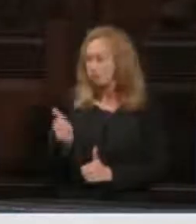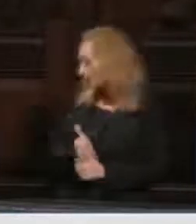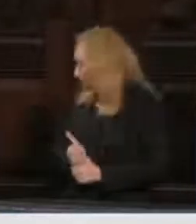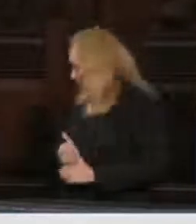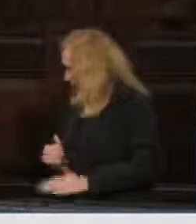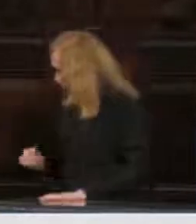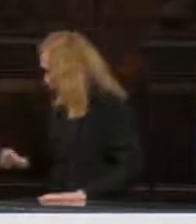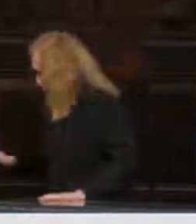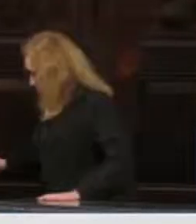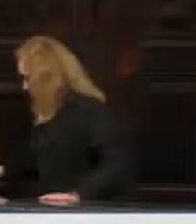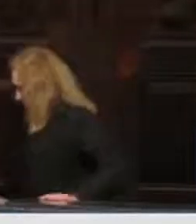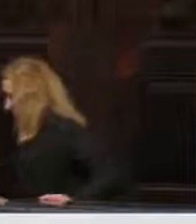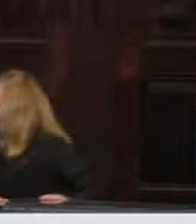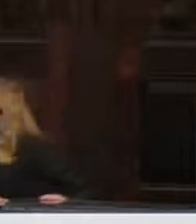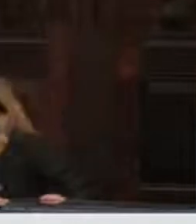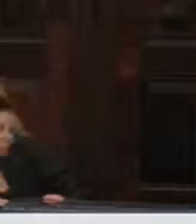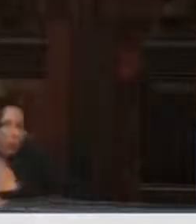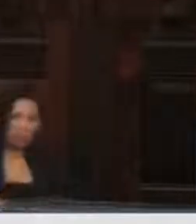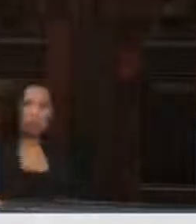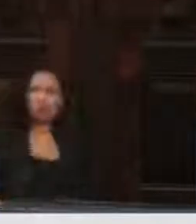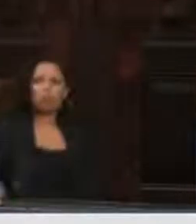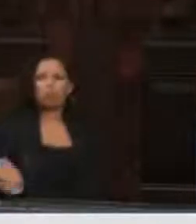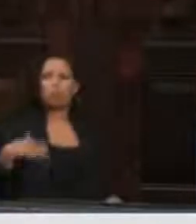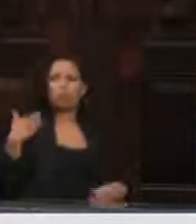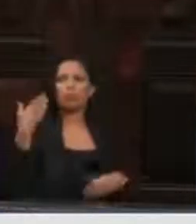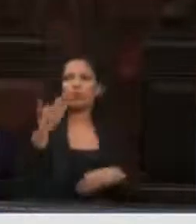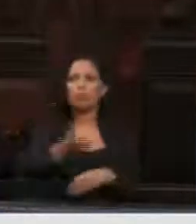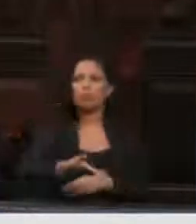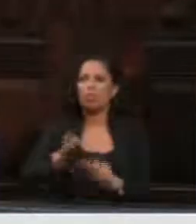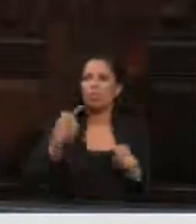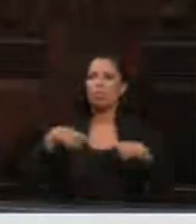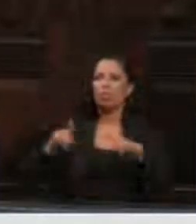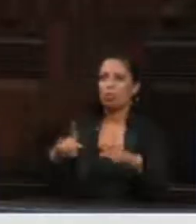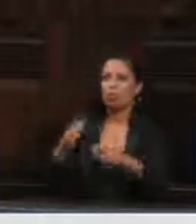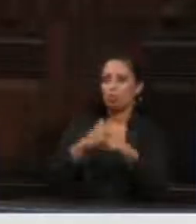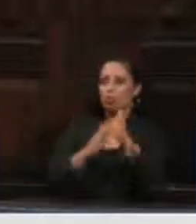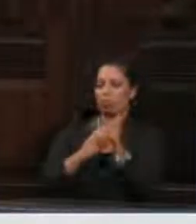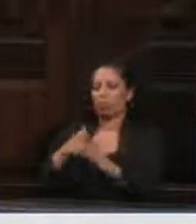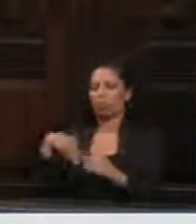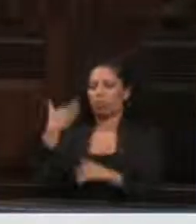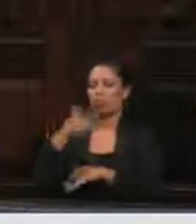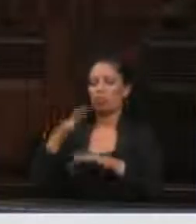denigrem esses profissionais. Eles foram para a TV